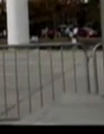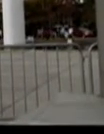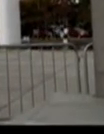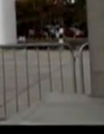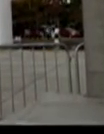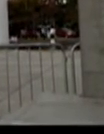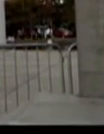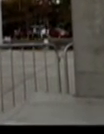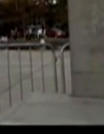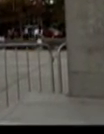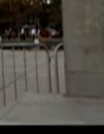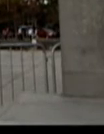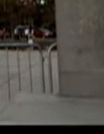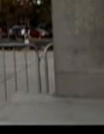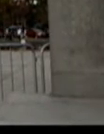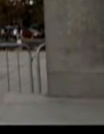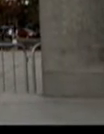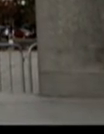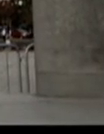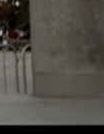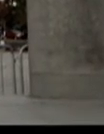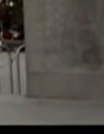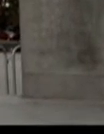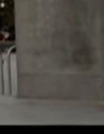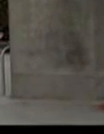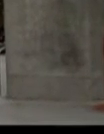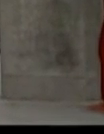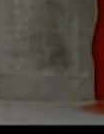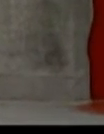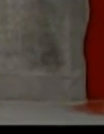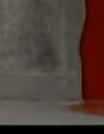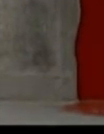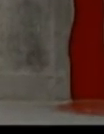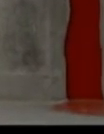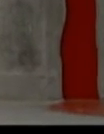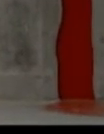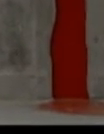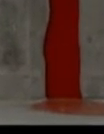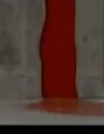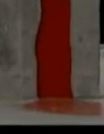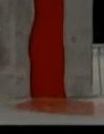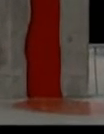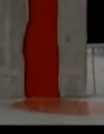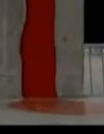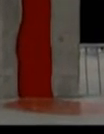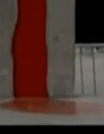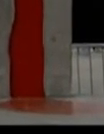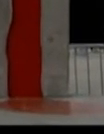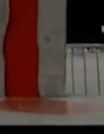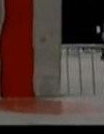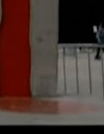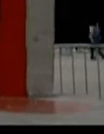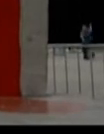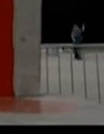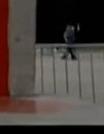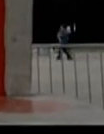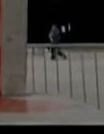pintor. O maior painel desse grande pintor é o Guerra e Paz, que está no prédio da ONU, logo na